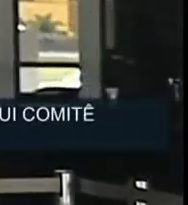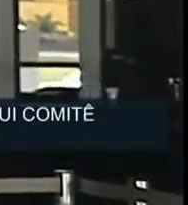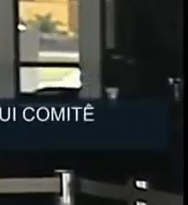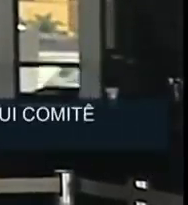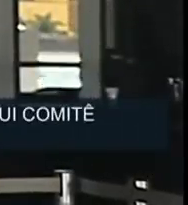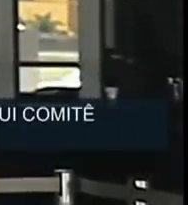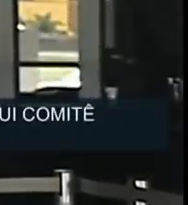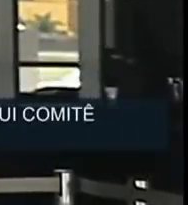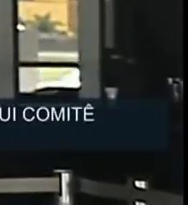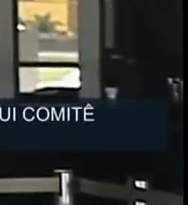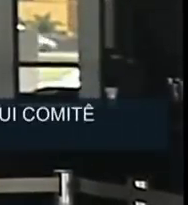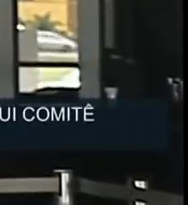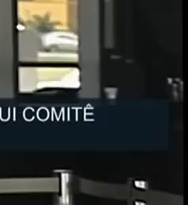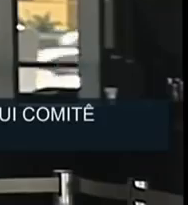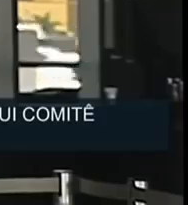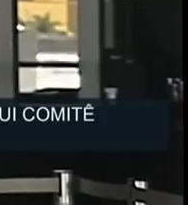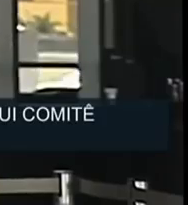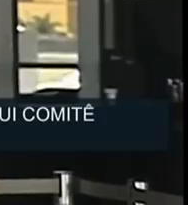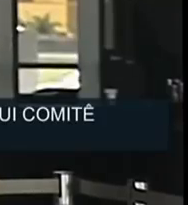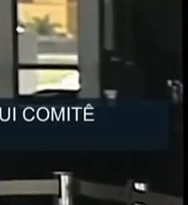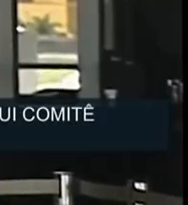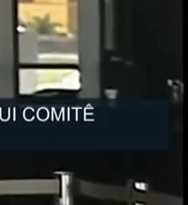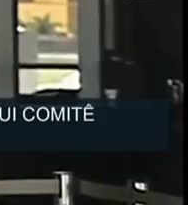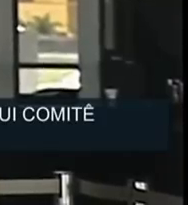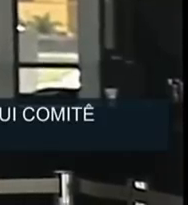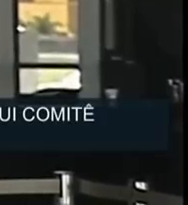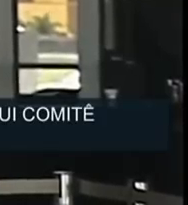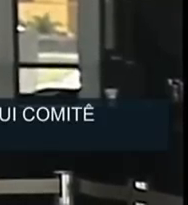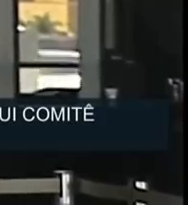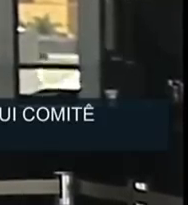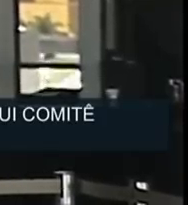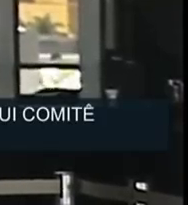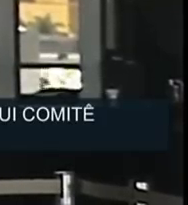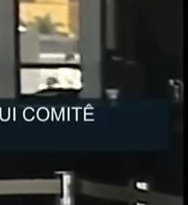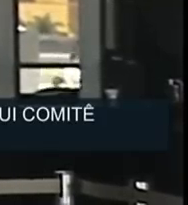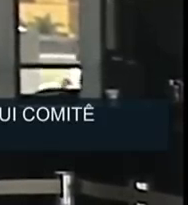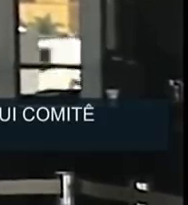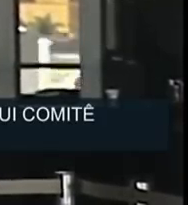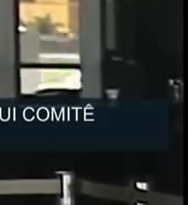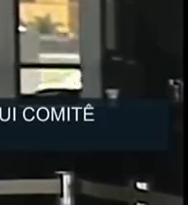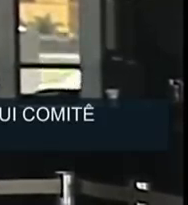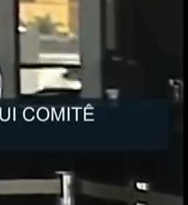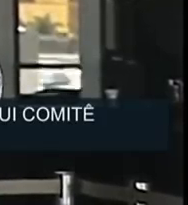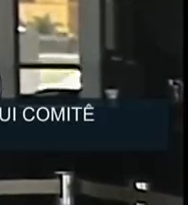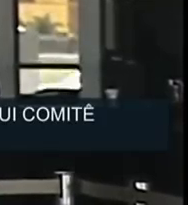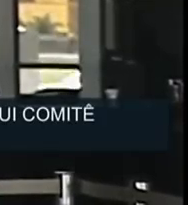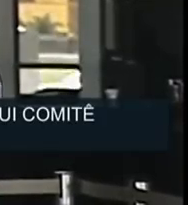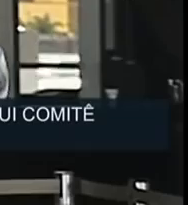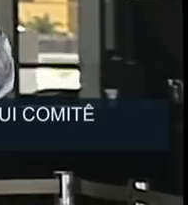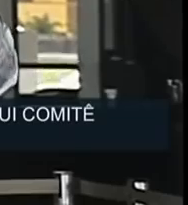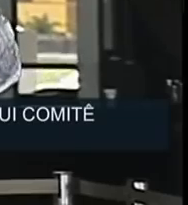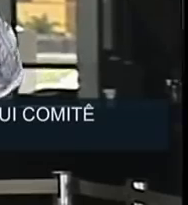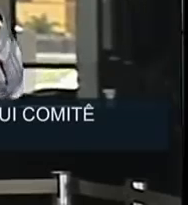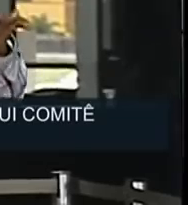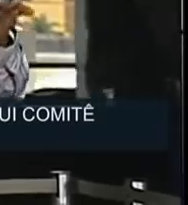kuta pri owa pe manen ba maro ten kamara wala boy